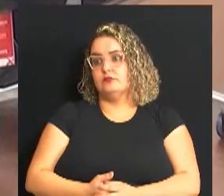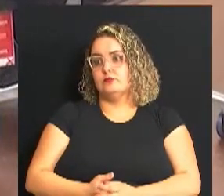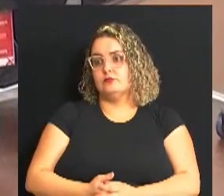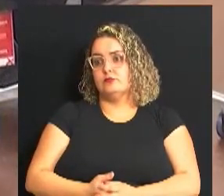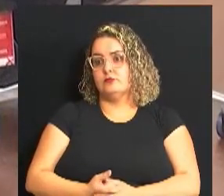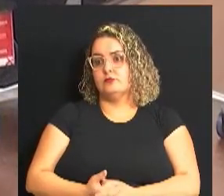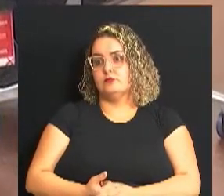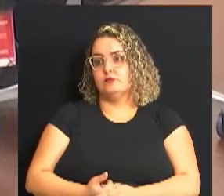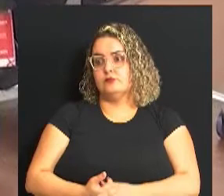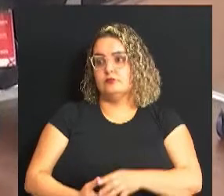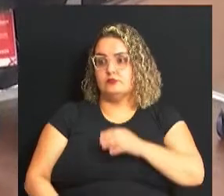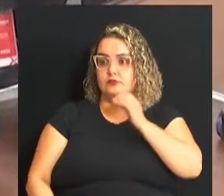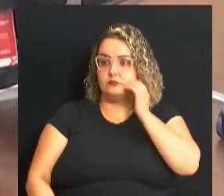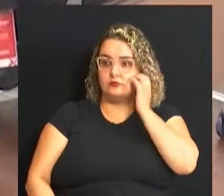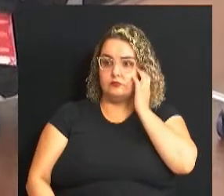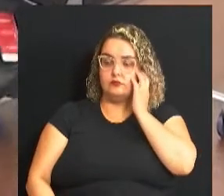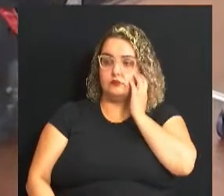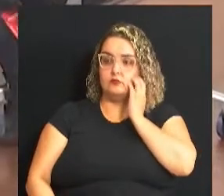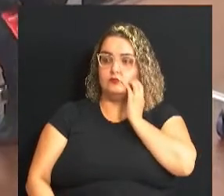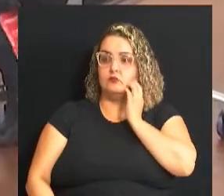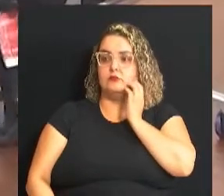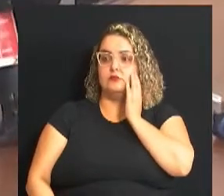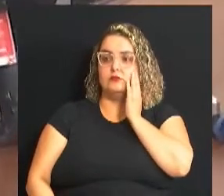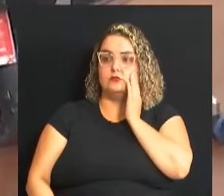Quer falar, vereador? Pois não, doutor Marcelo.